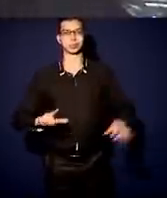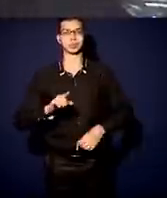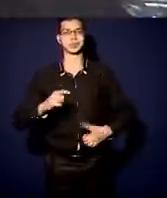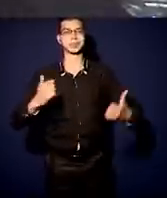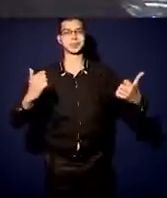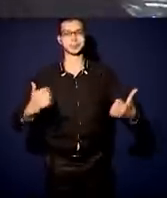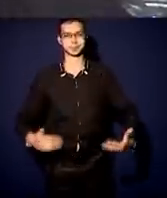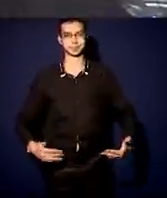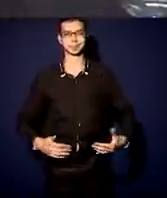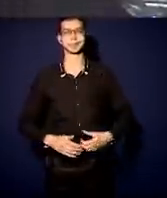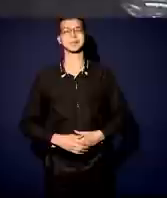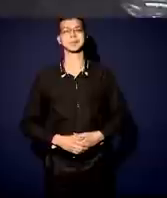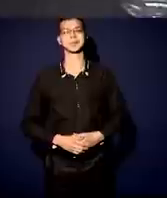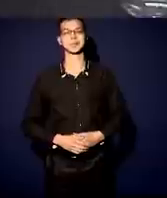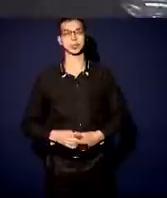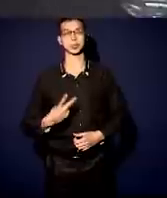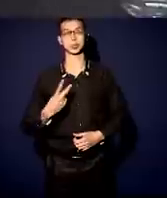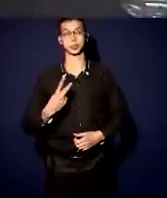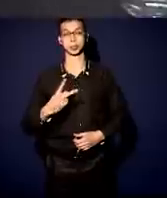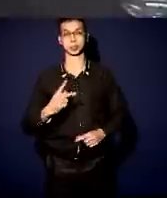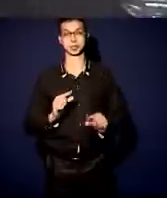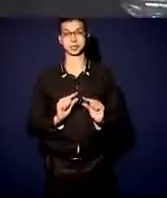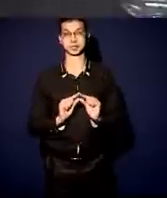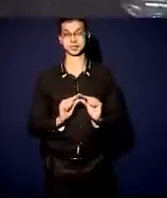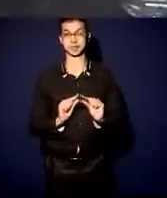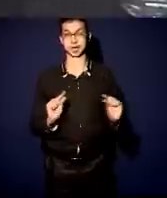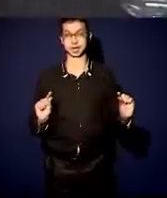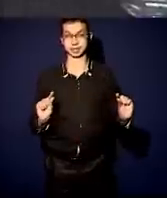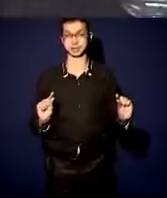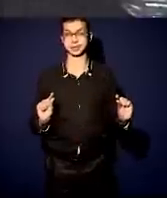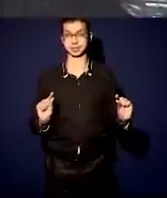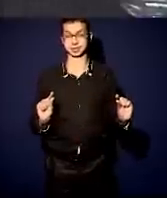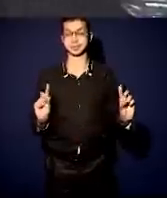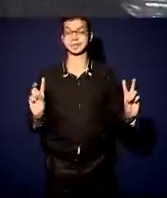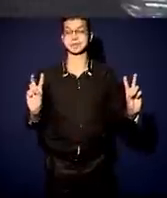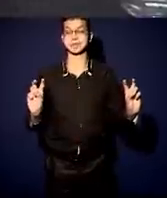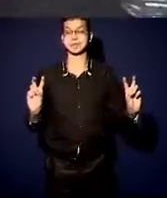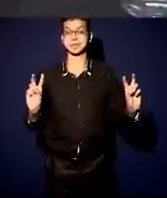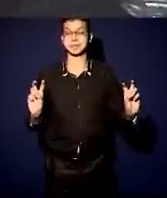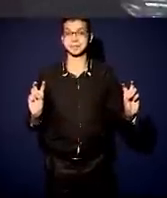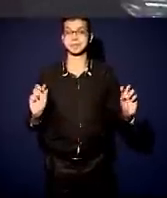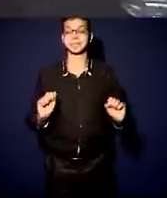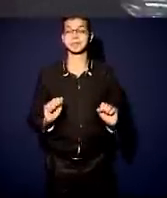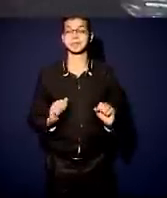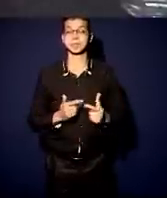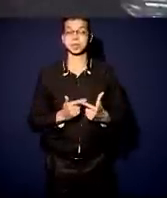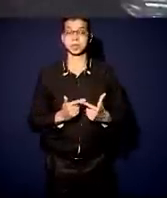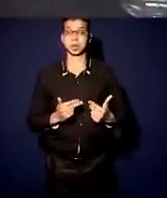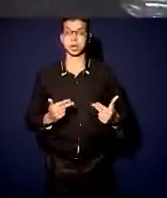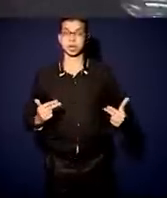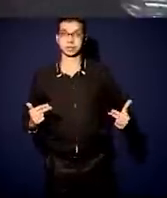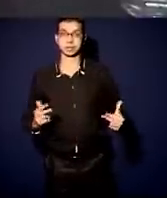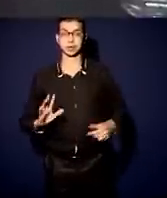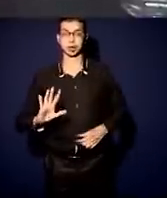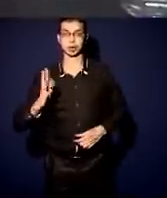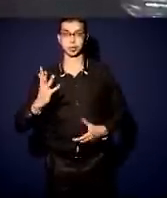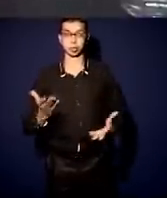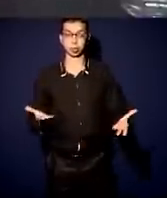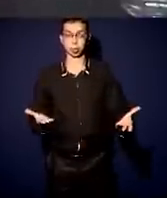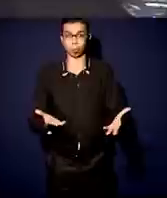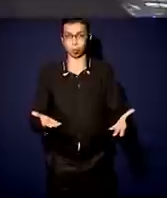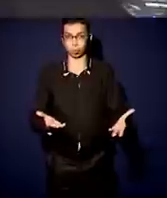pedacinho da sua frase com as premissas de hoje não é isso entre as premissas de hoje é que